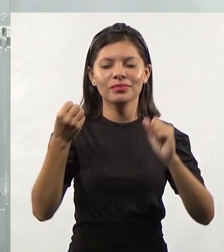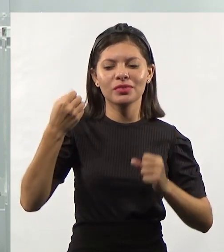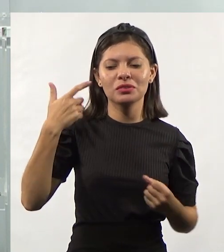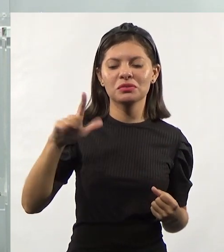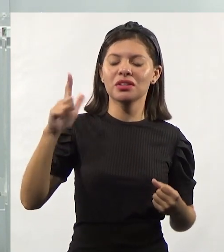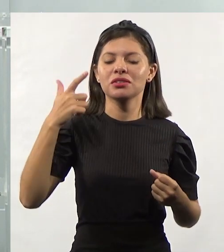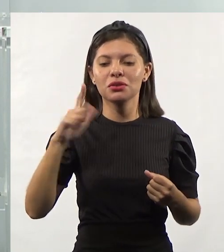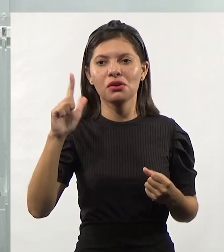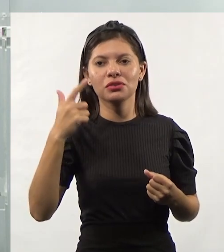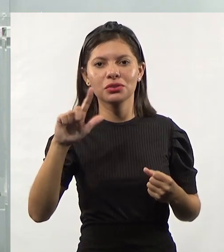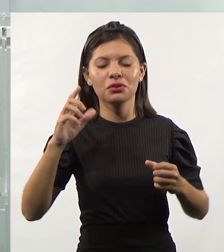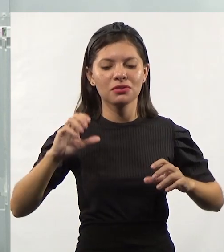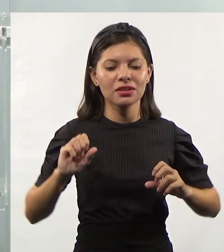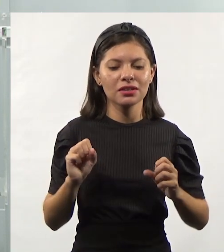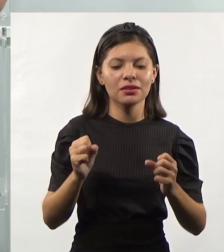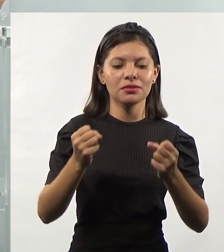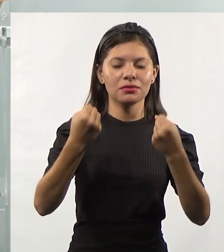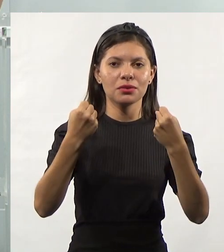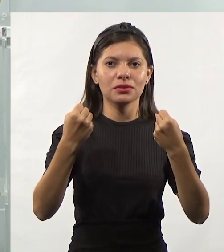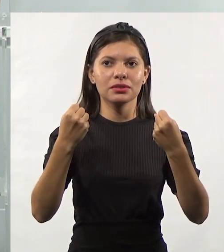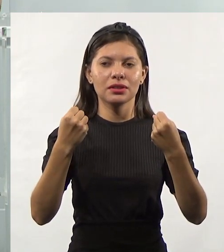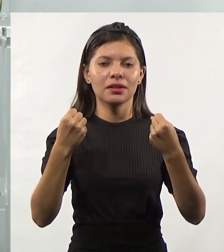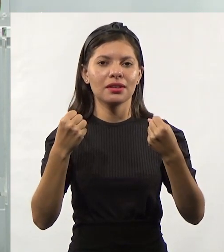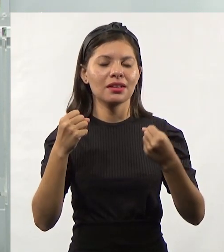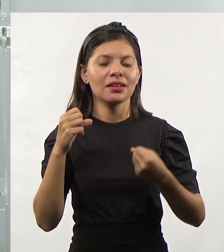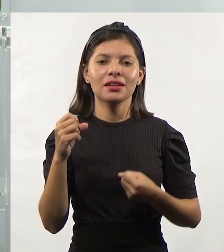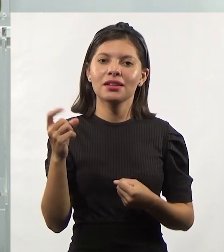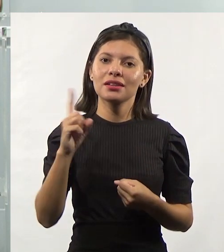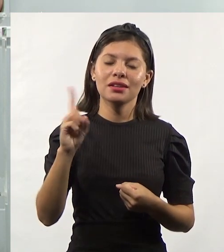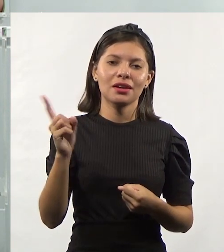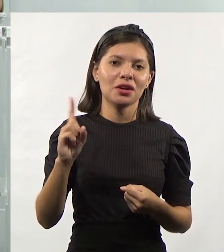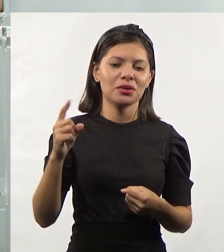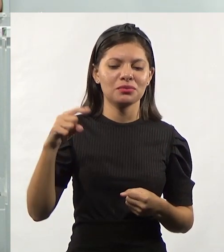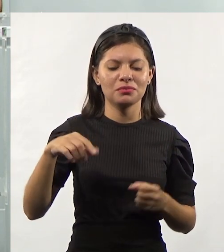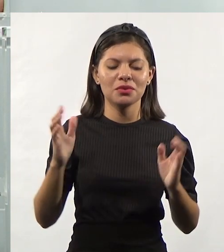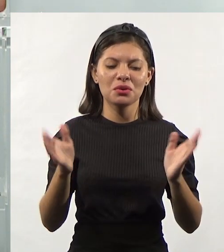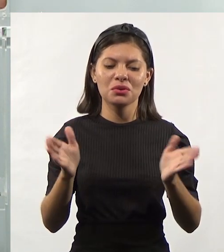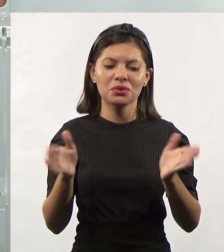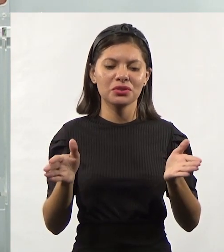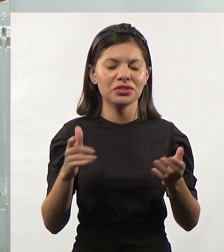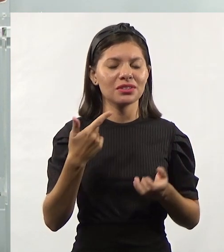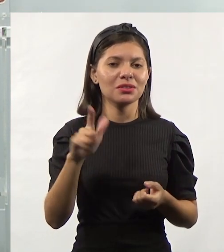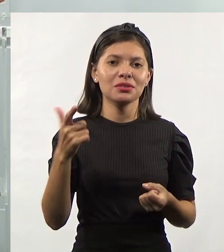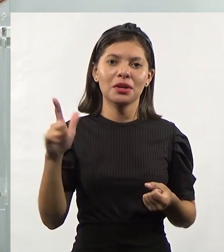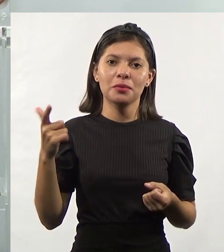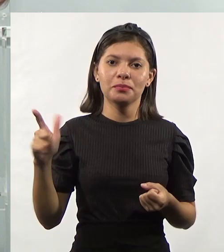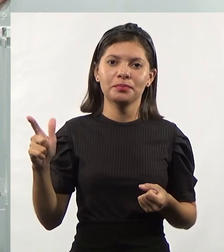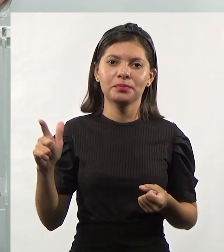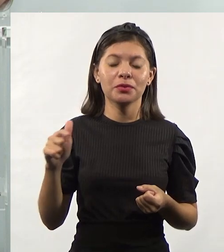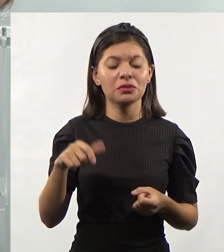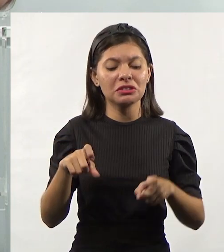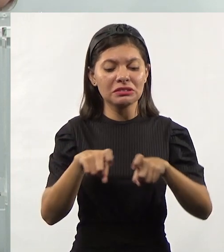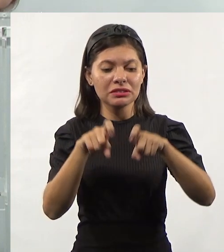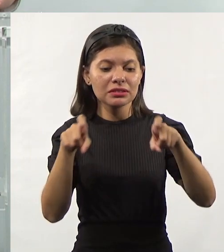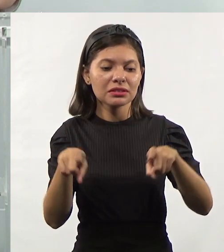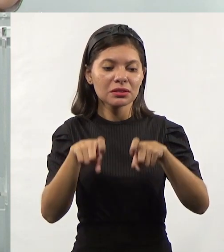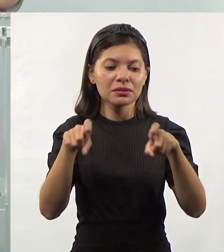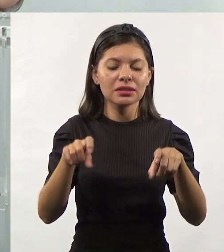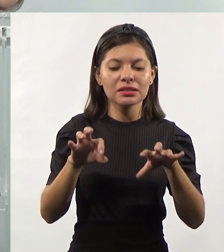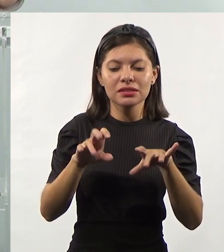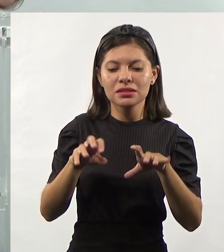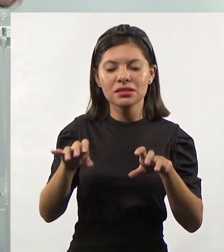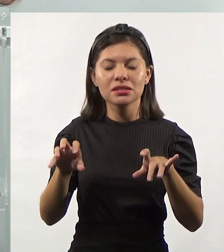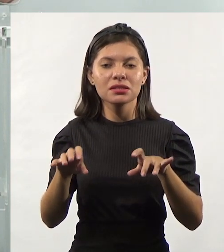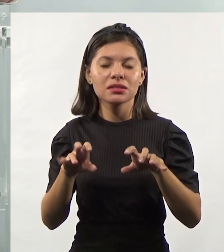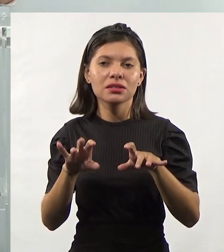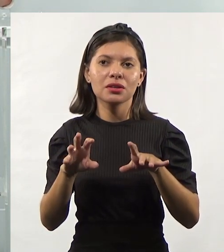só esforço repetitivo. Hoje em dia a gente tem computação, a gente vê as coisas que são